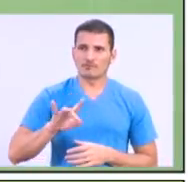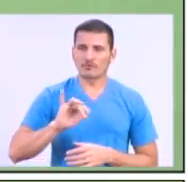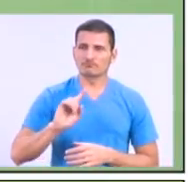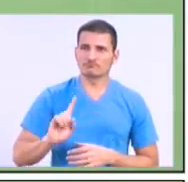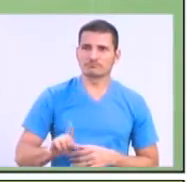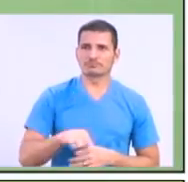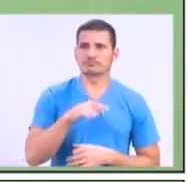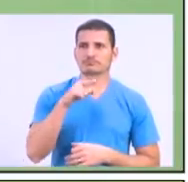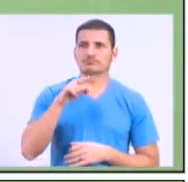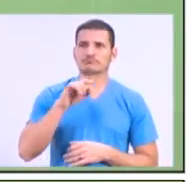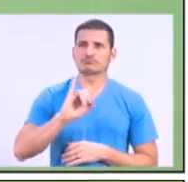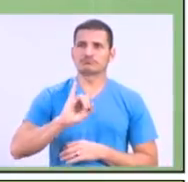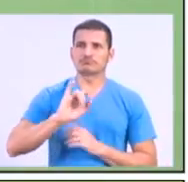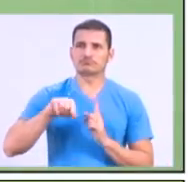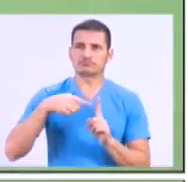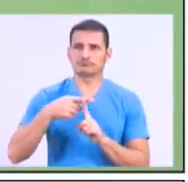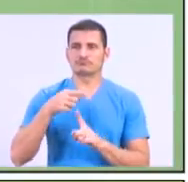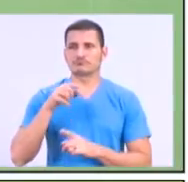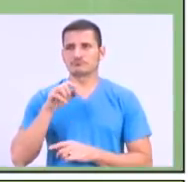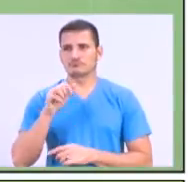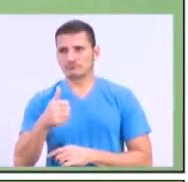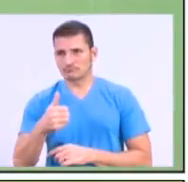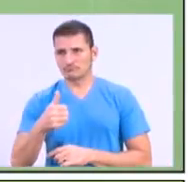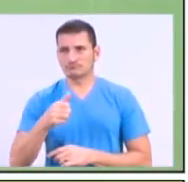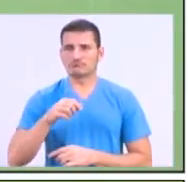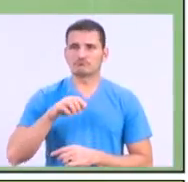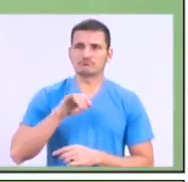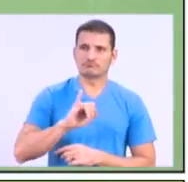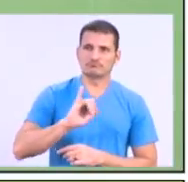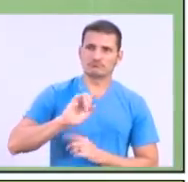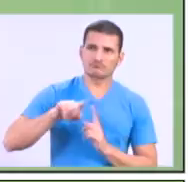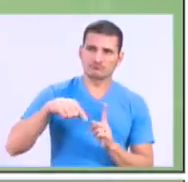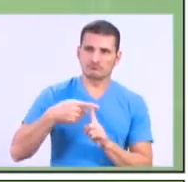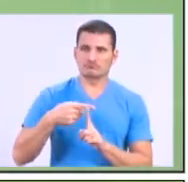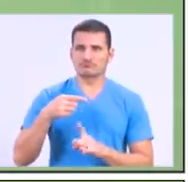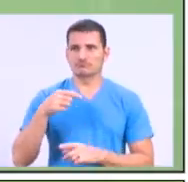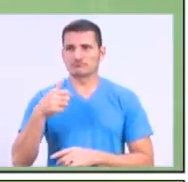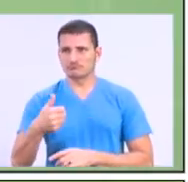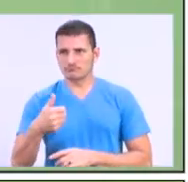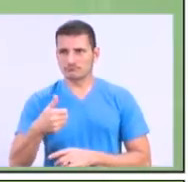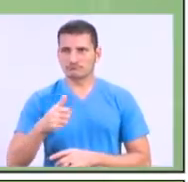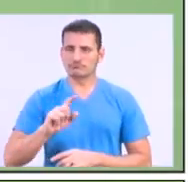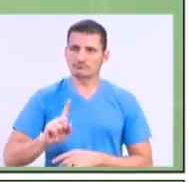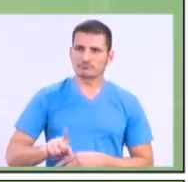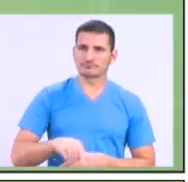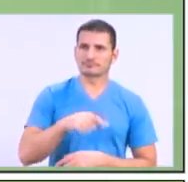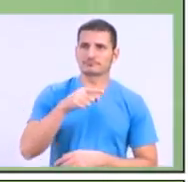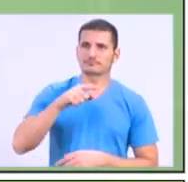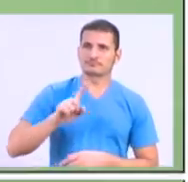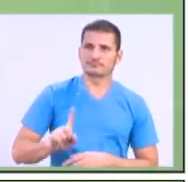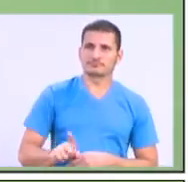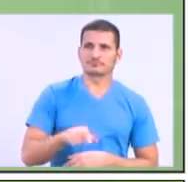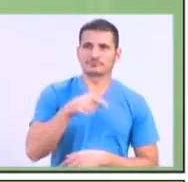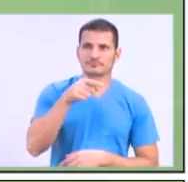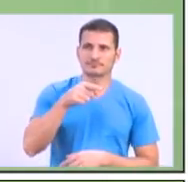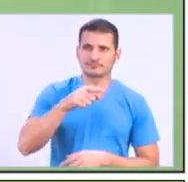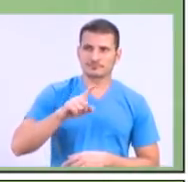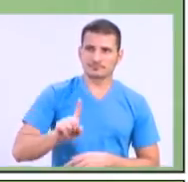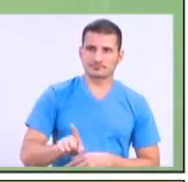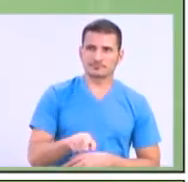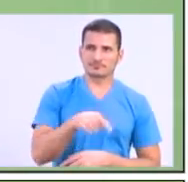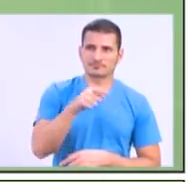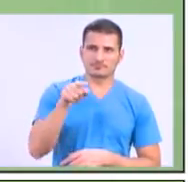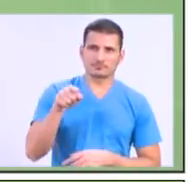incrementando. I mais 1, né, então i em determinado momento é 0, iniciou em 0, e depois vai incrementando. Então, em